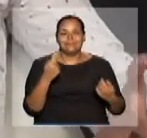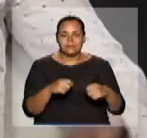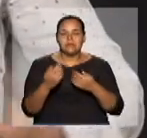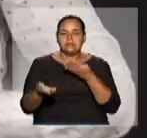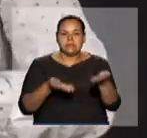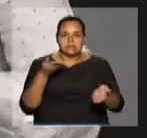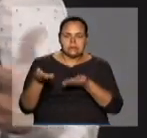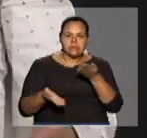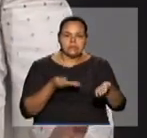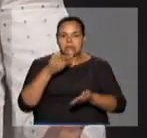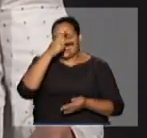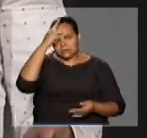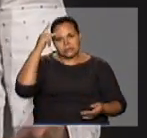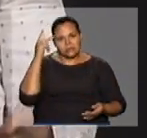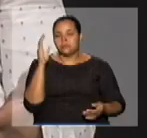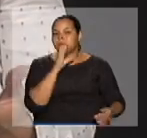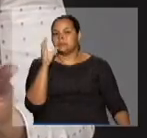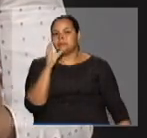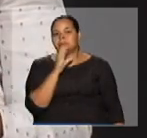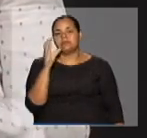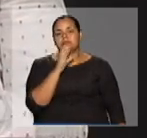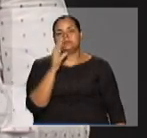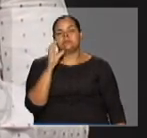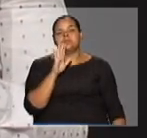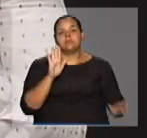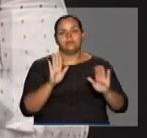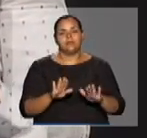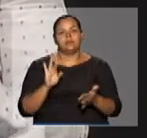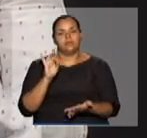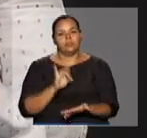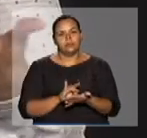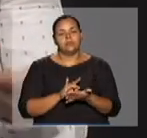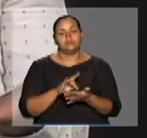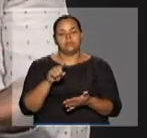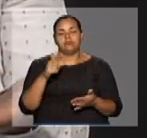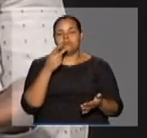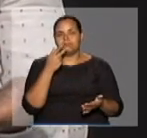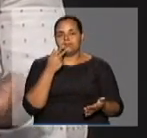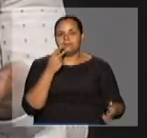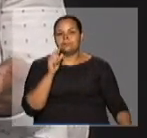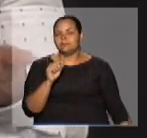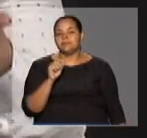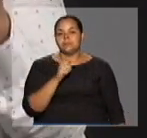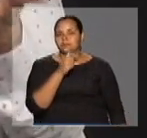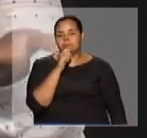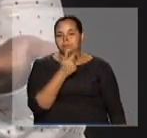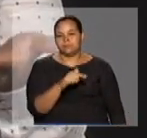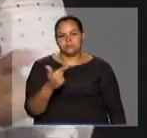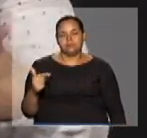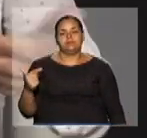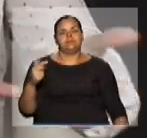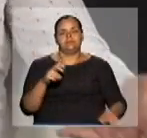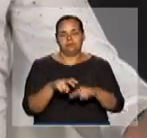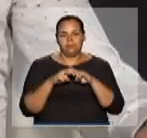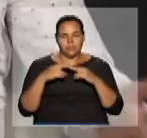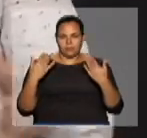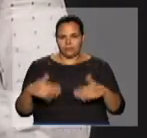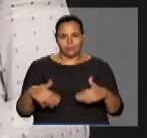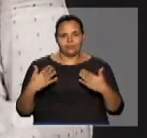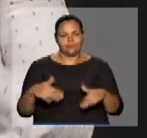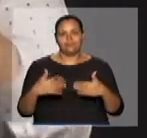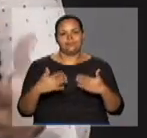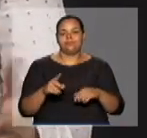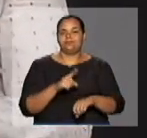estrutura para atender todas essas pessoas de imediato, mas, na verdade, pelo que o senhor está me dizendo, não existe motivo para esse